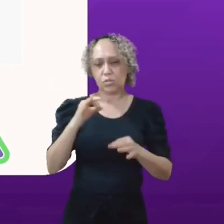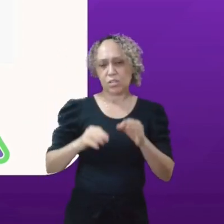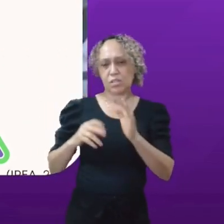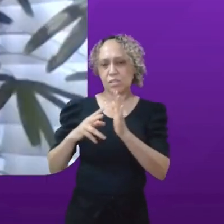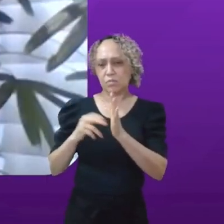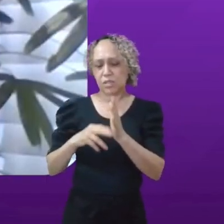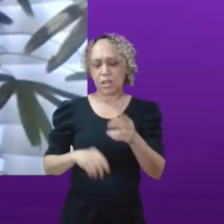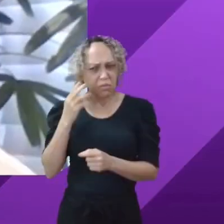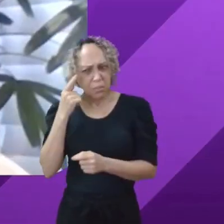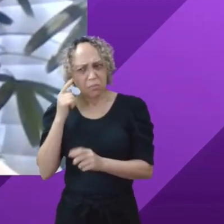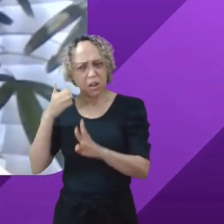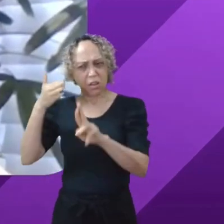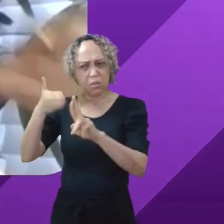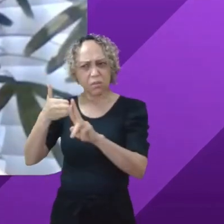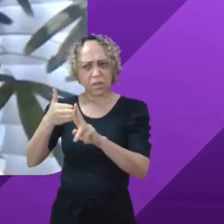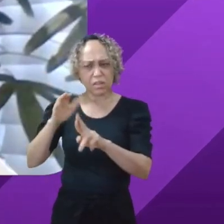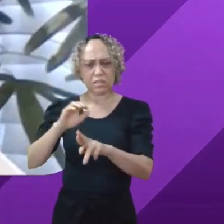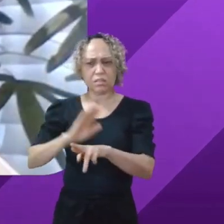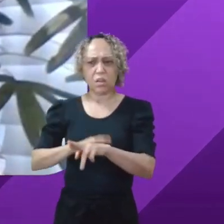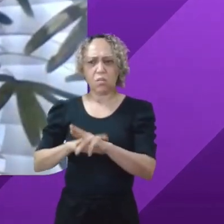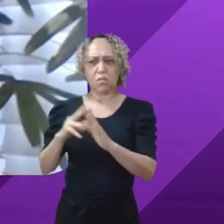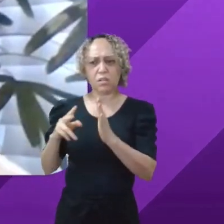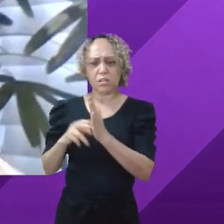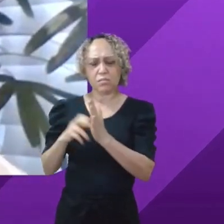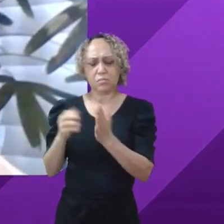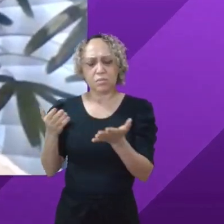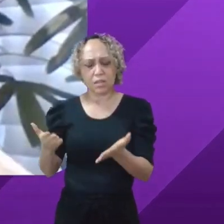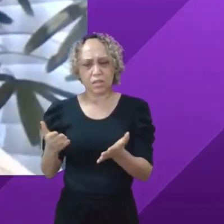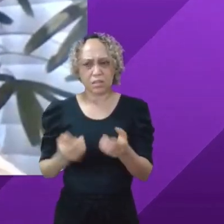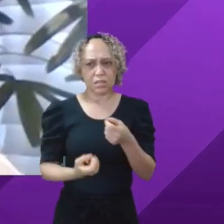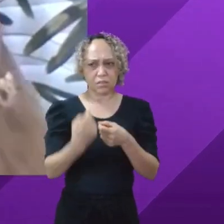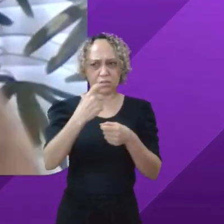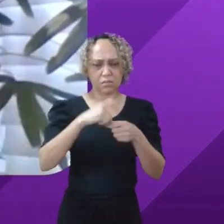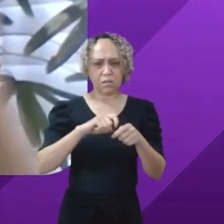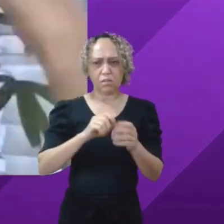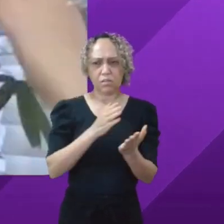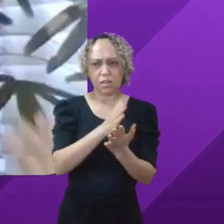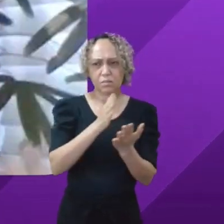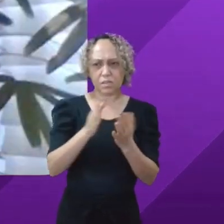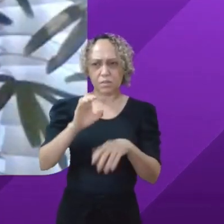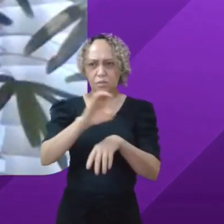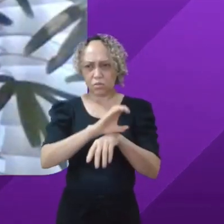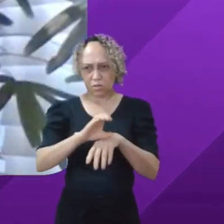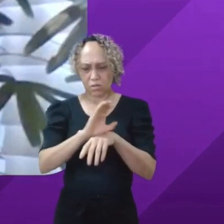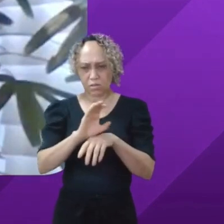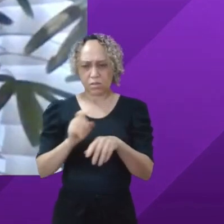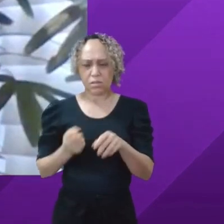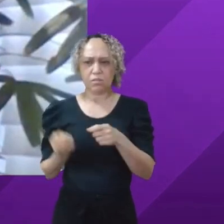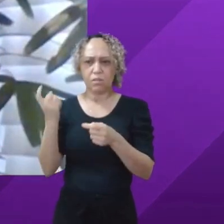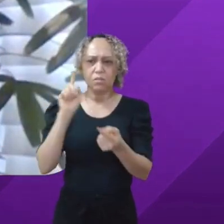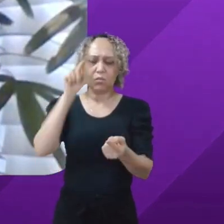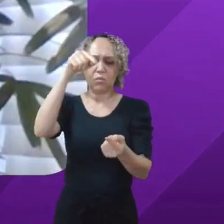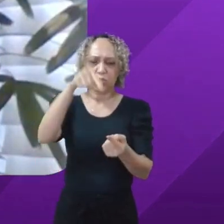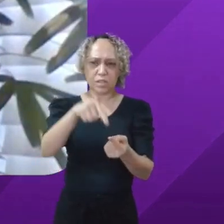e desigualdade de raça. Então é importante que a gente faça esse retorno aos princípios constitucionais, que a gente volte para os objetivos que estão lá no